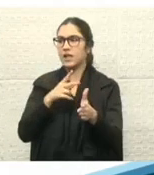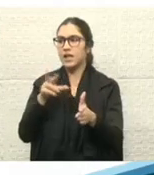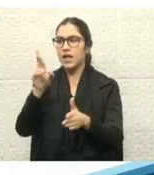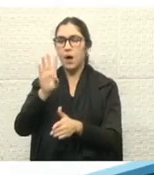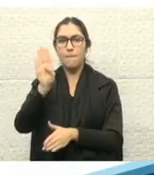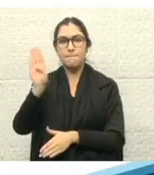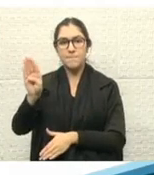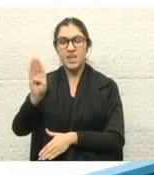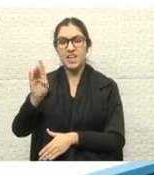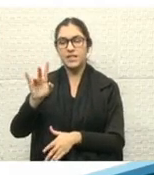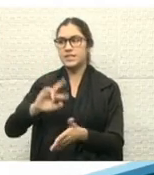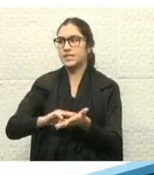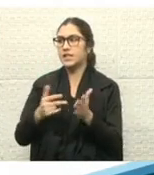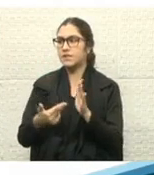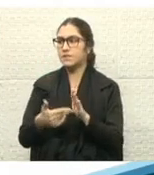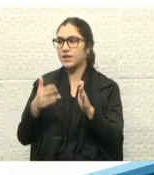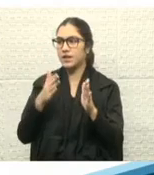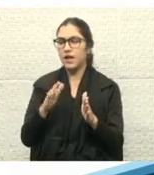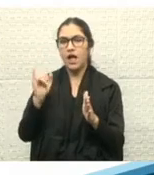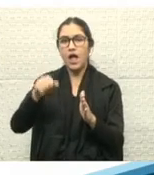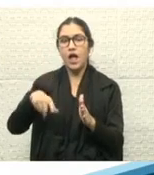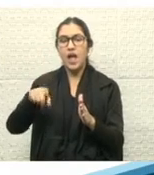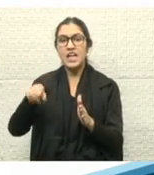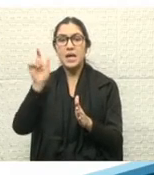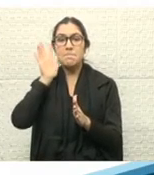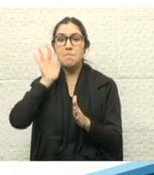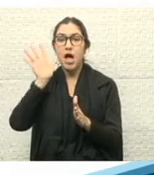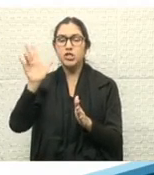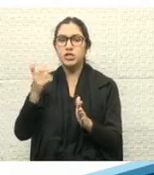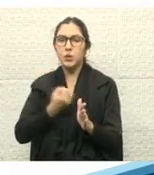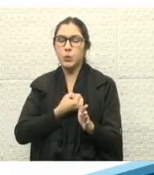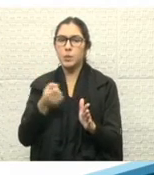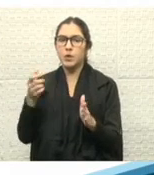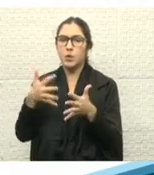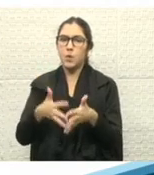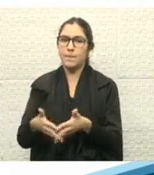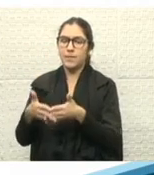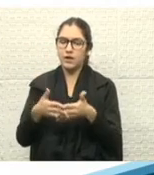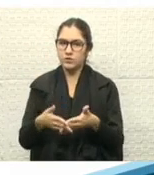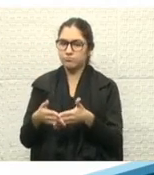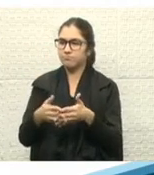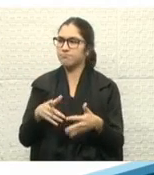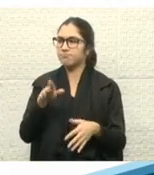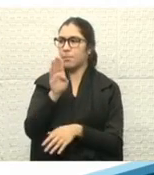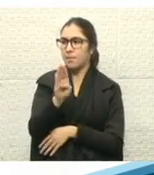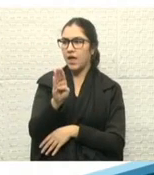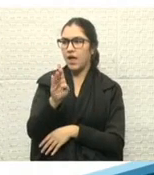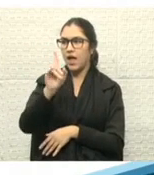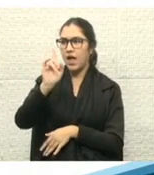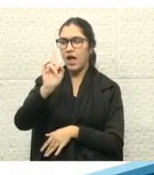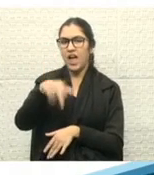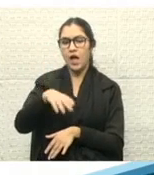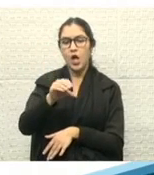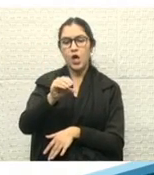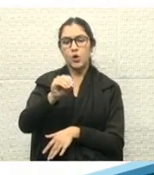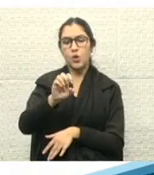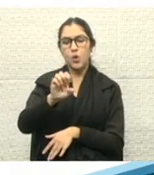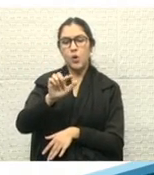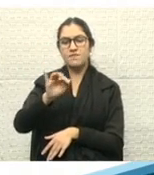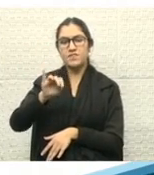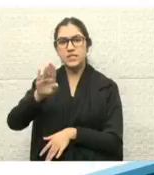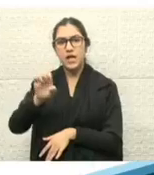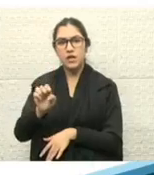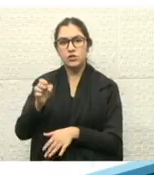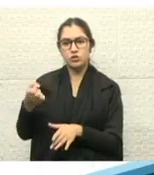B corresponde à parte imaginária do número complexo. O B é o coeficiente da